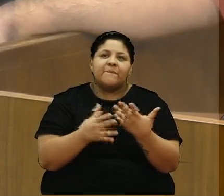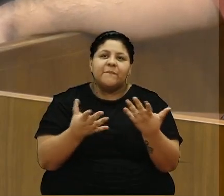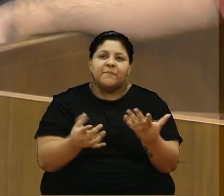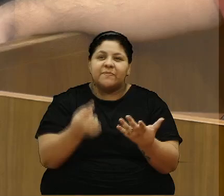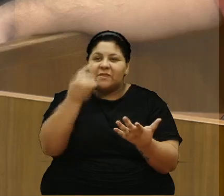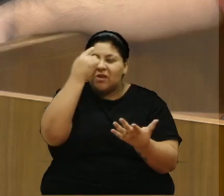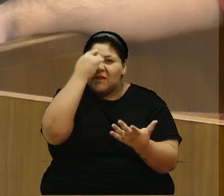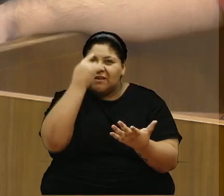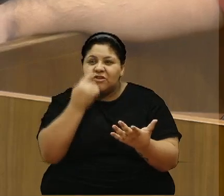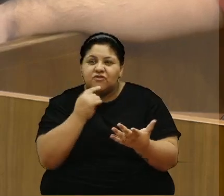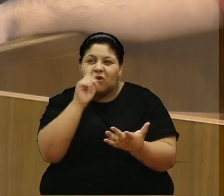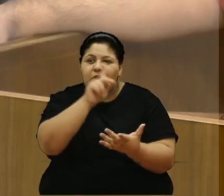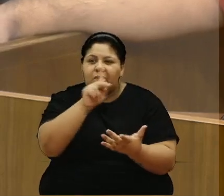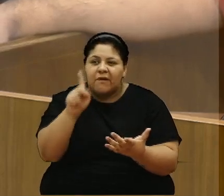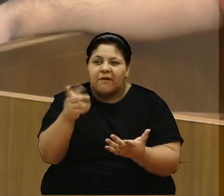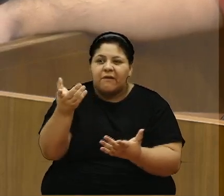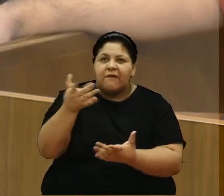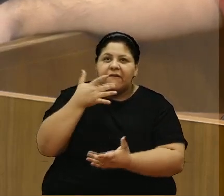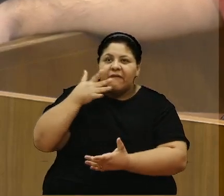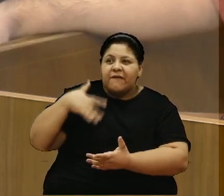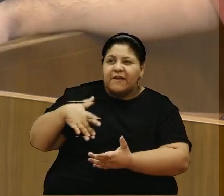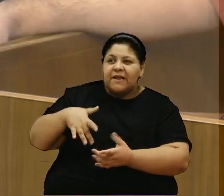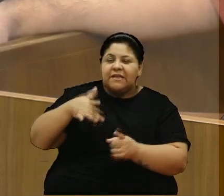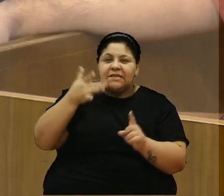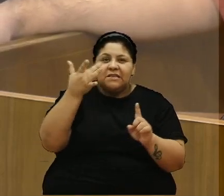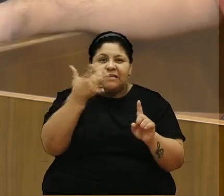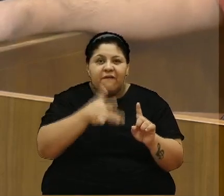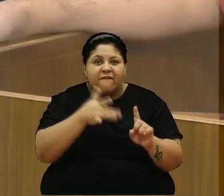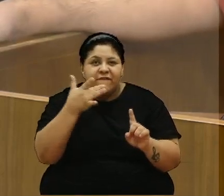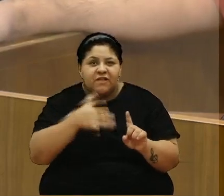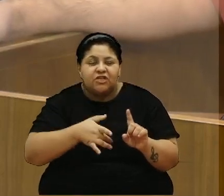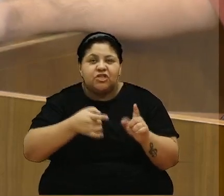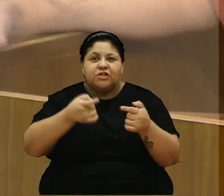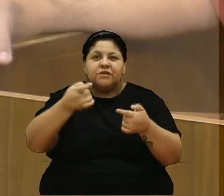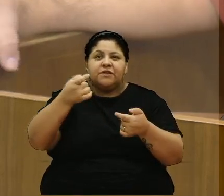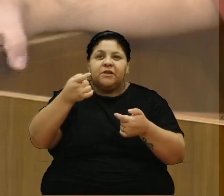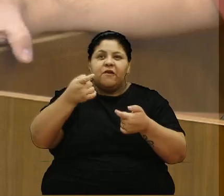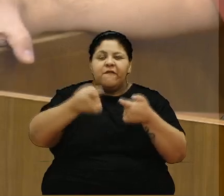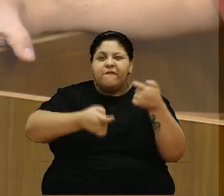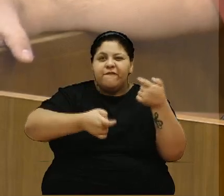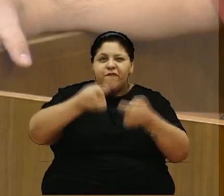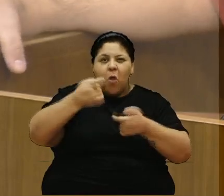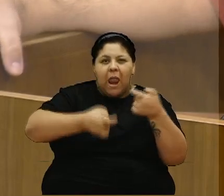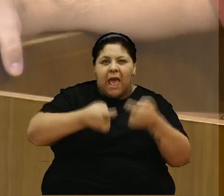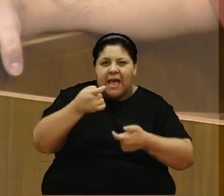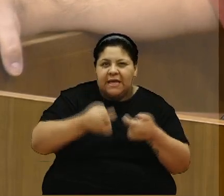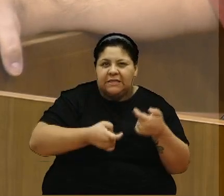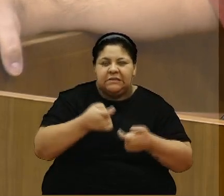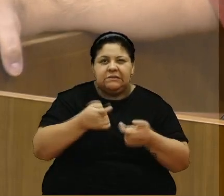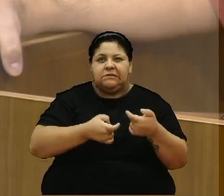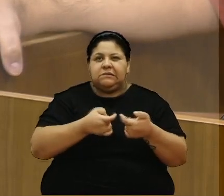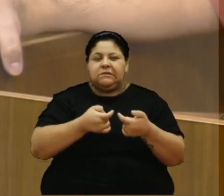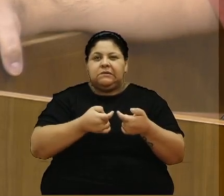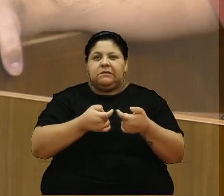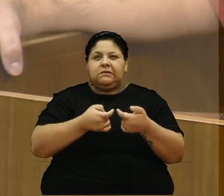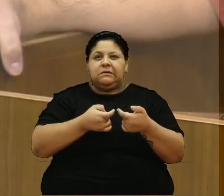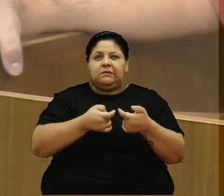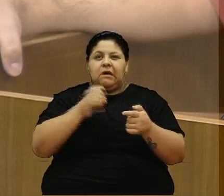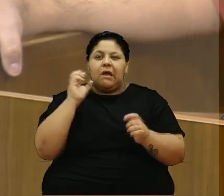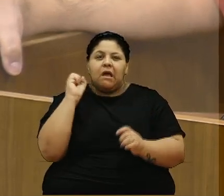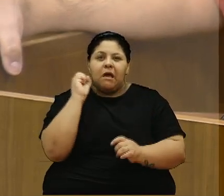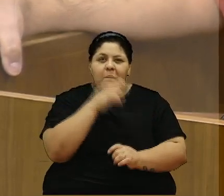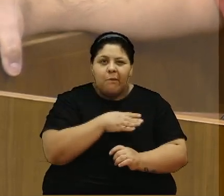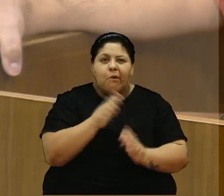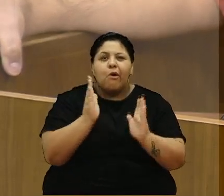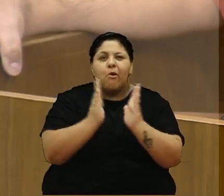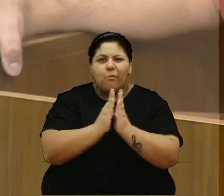identificar um professor que a criança é vítima de violência, de abuso ou exploração sexual, por favor, façam a